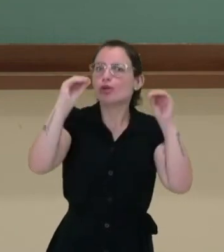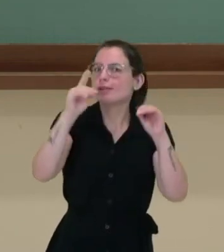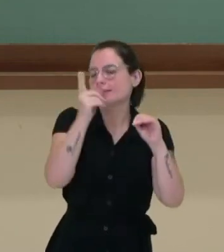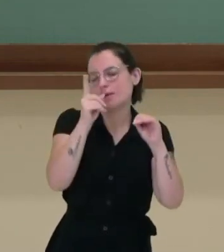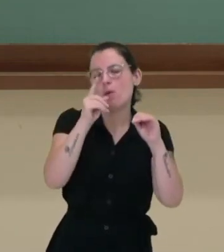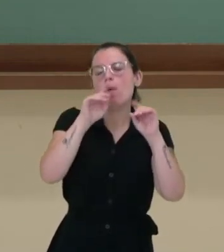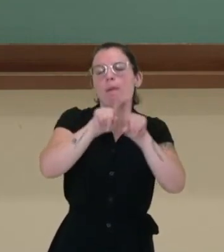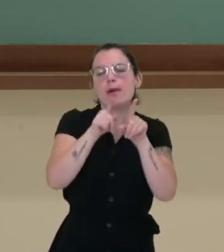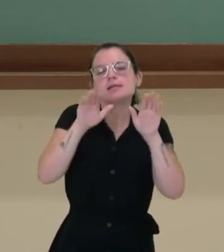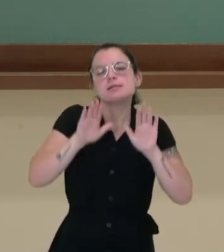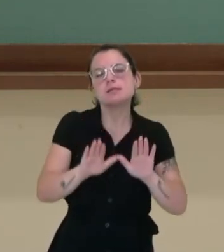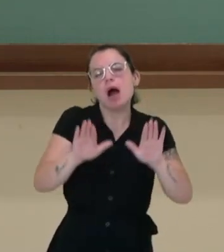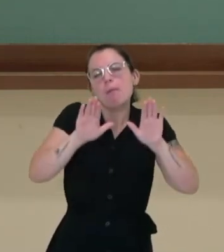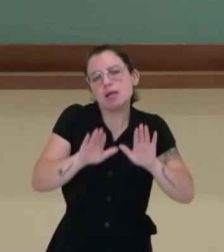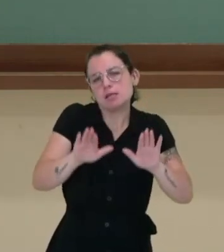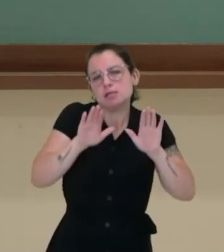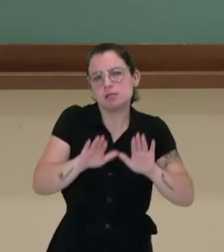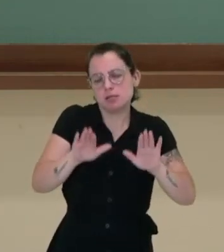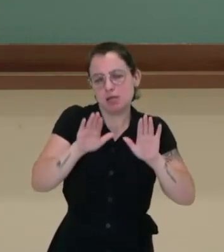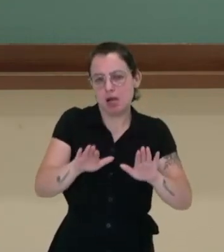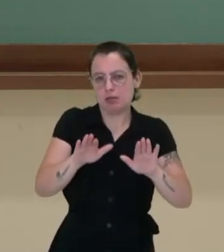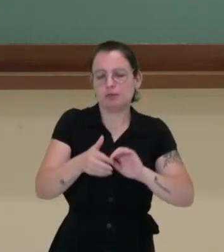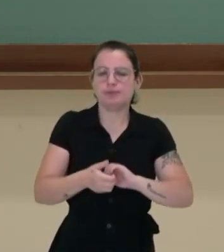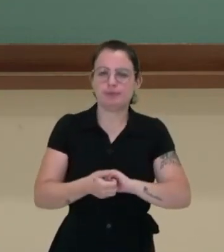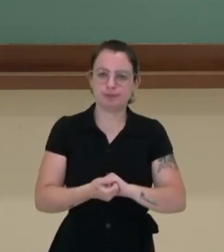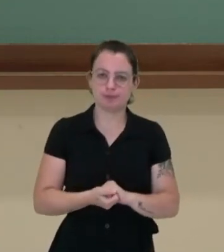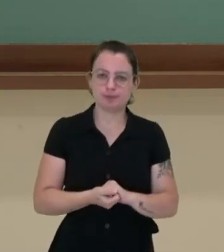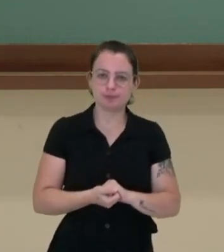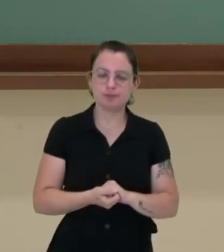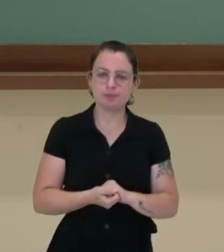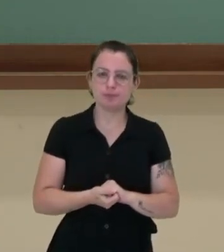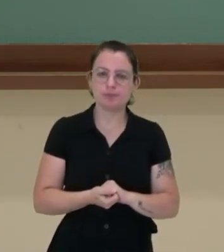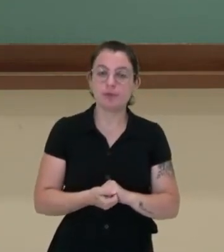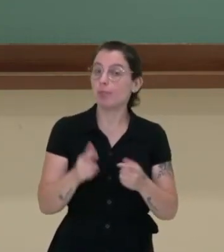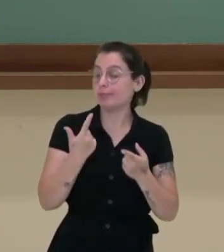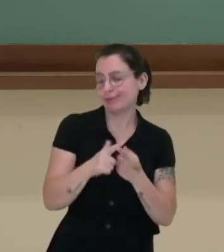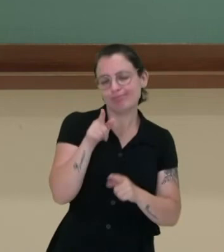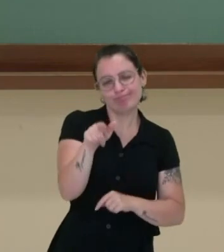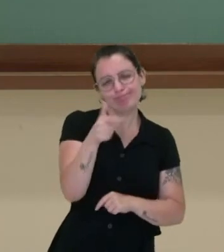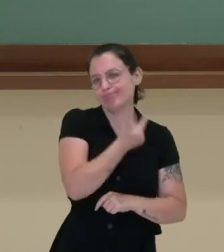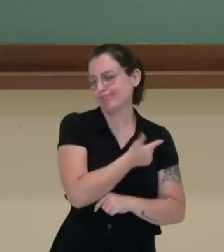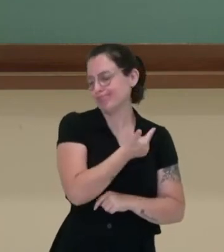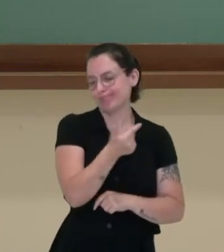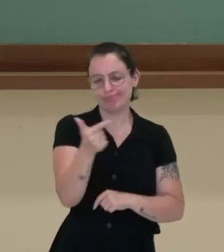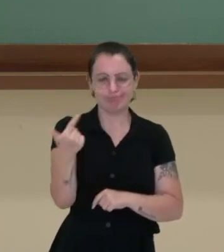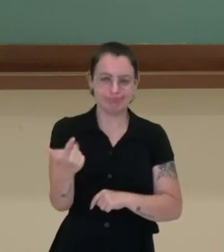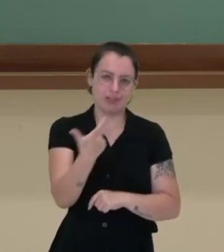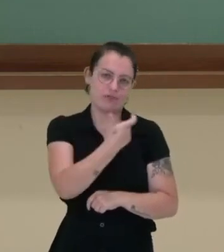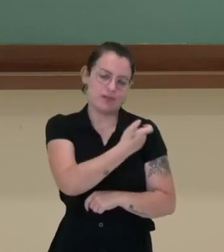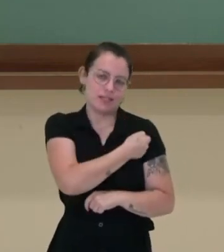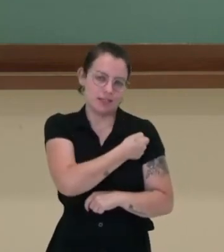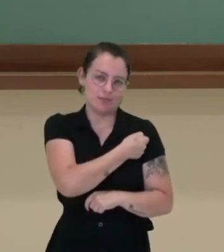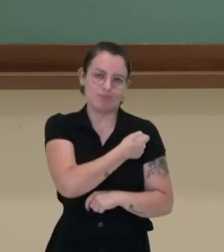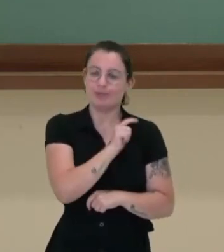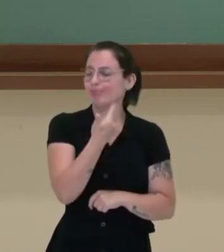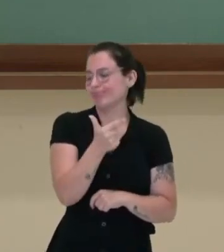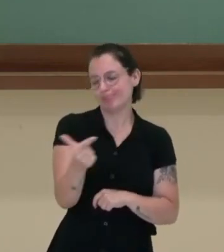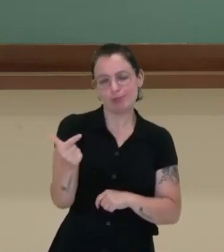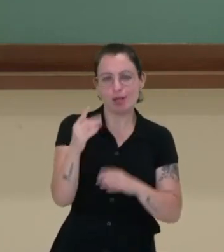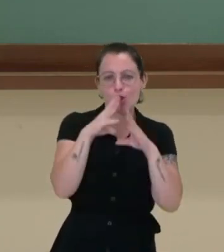isso, não combater, né? Amenizar porque ela não tem a vacina e também não tem